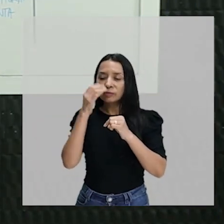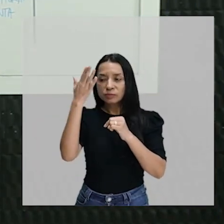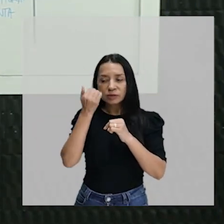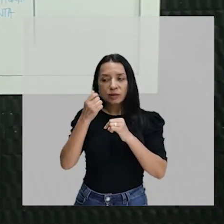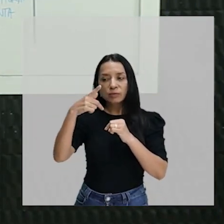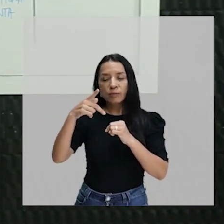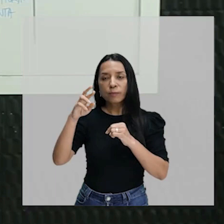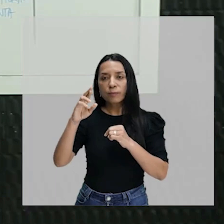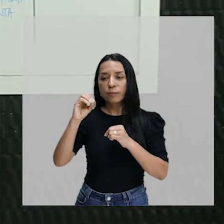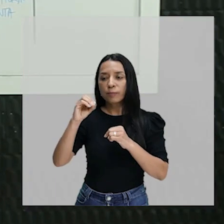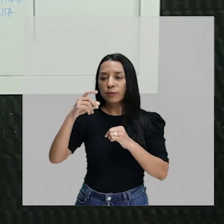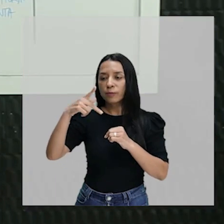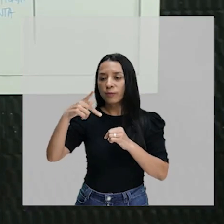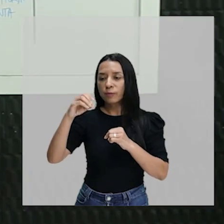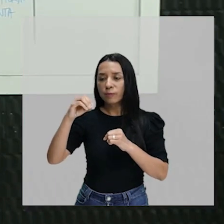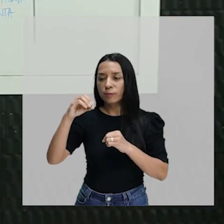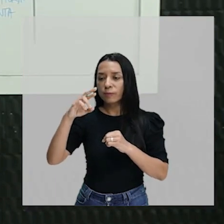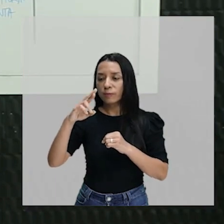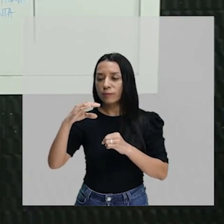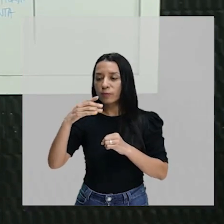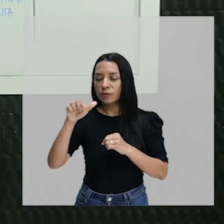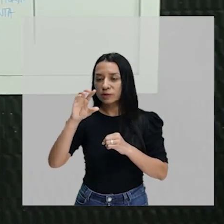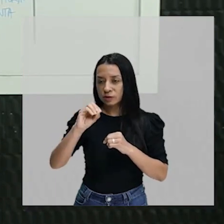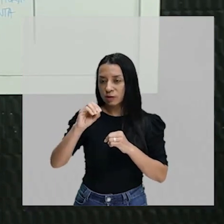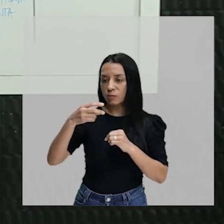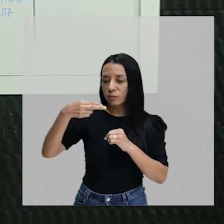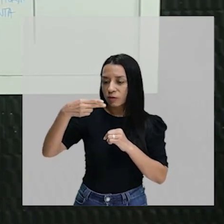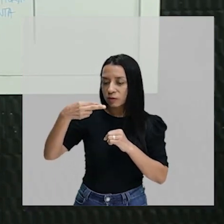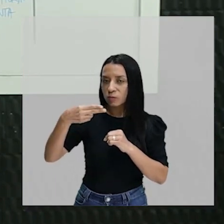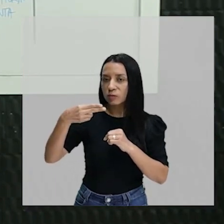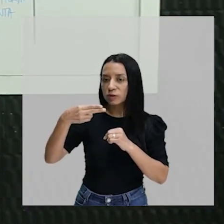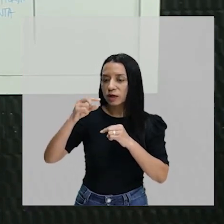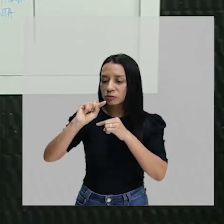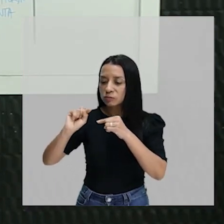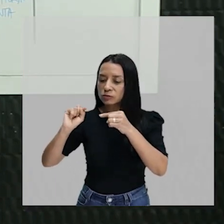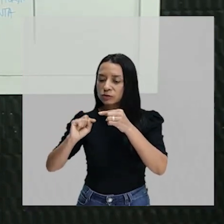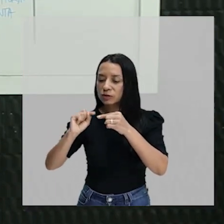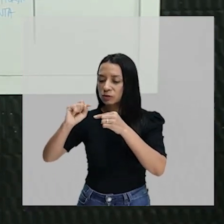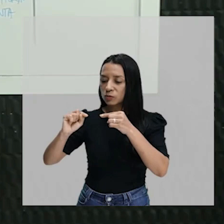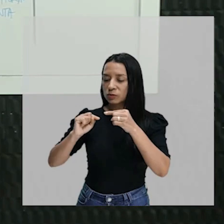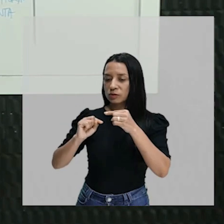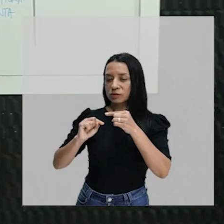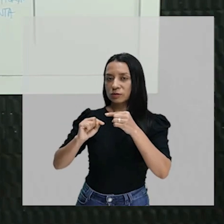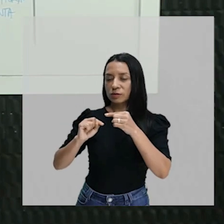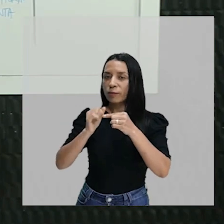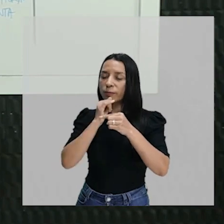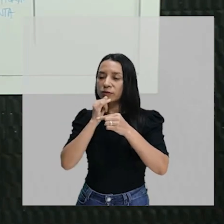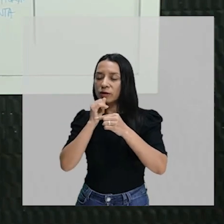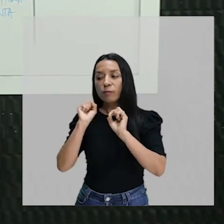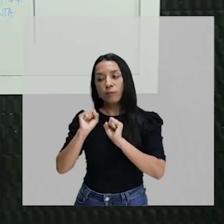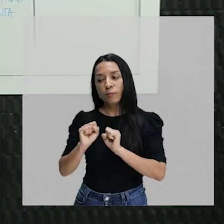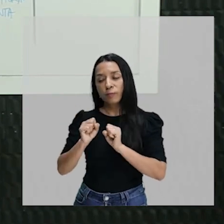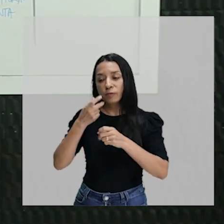razões né então o que que eu posso fazer por exemplo eu posso dizer que um está para